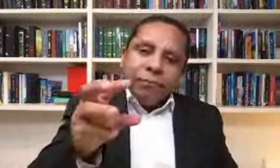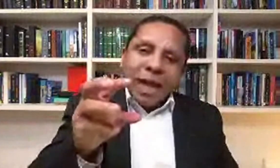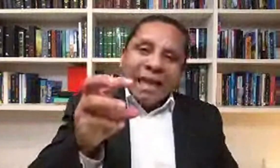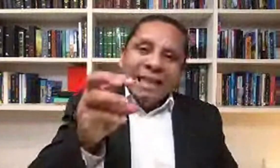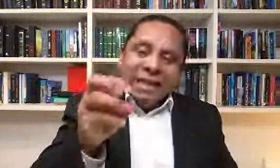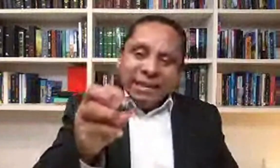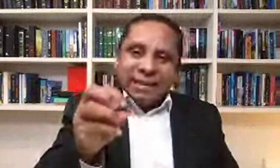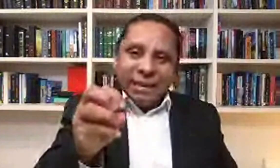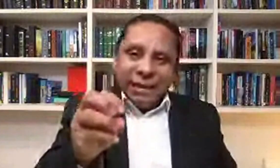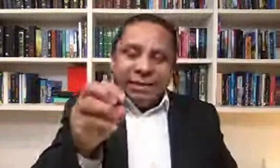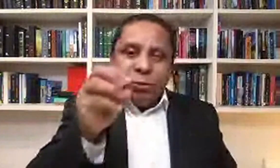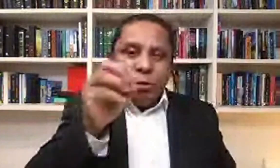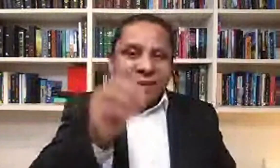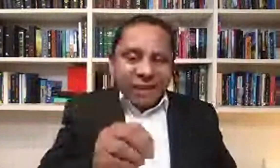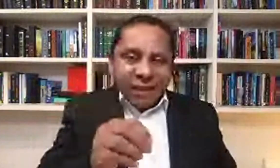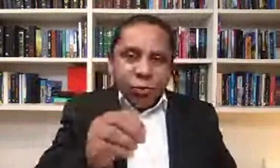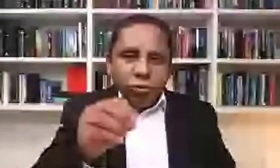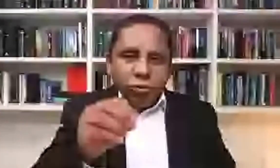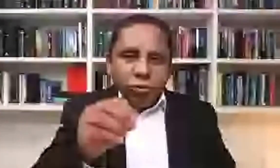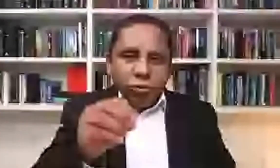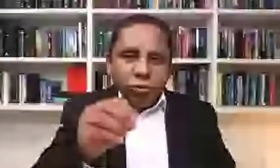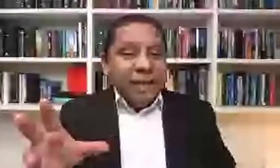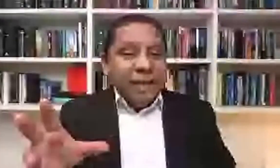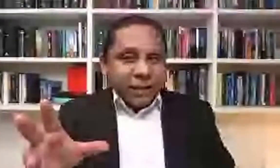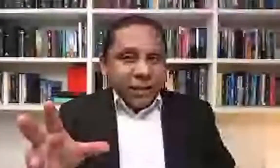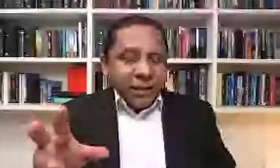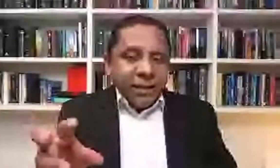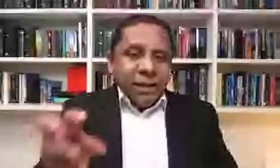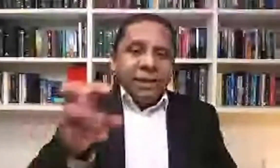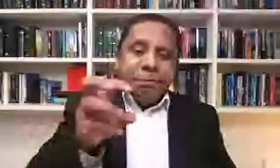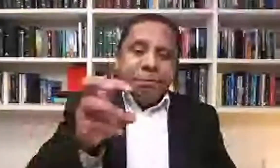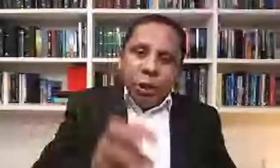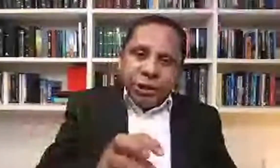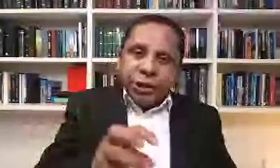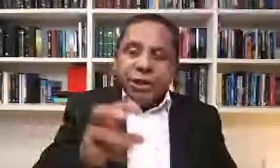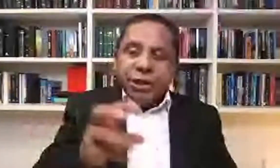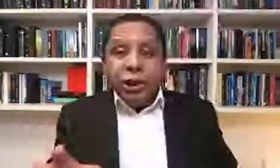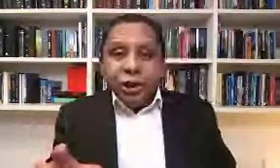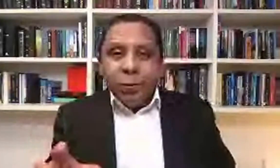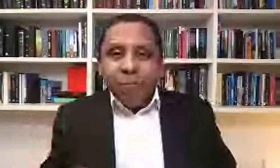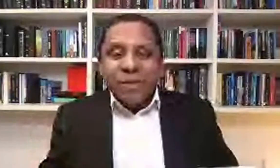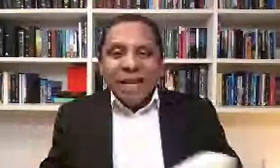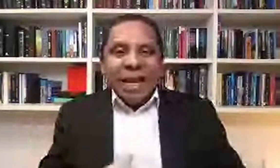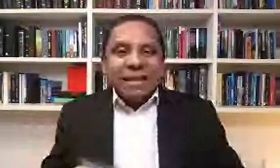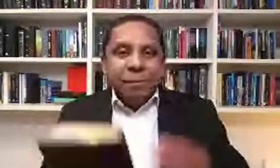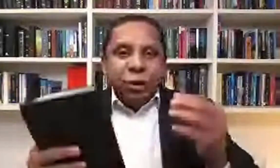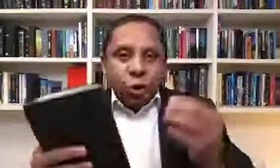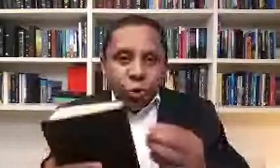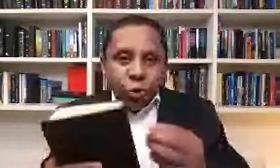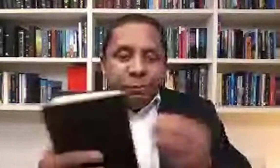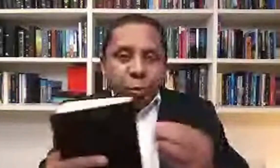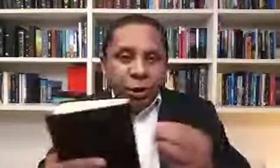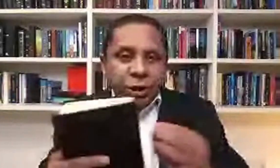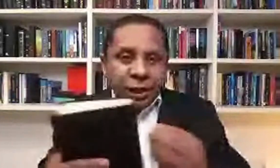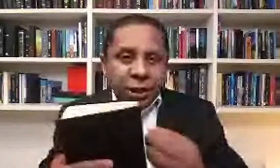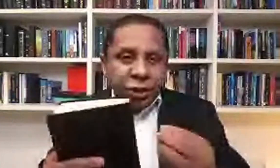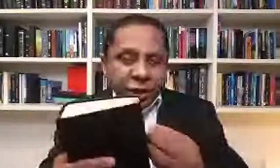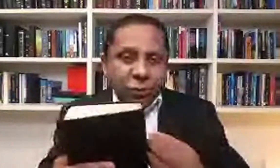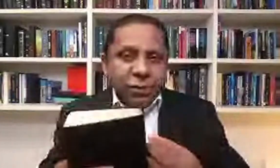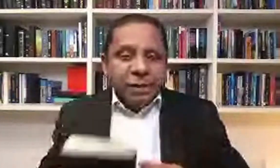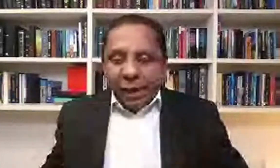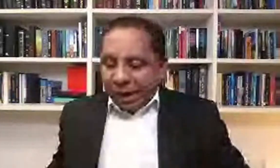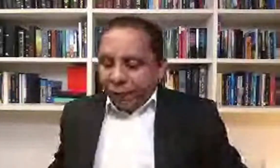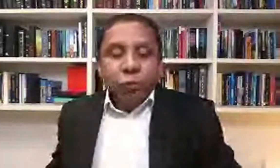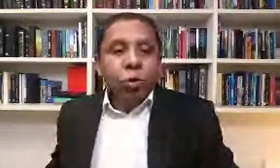uma aliança entre o Estado e a Igreja, entre política e religião. Essa mistura de política e